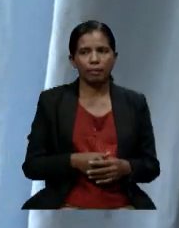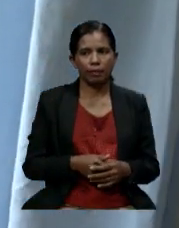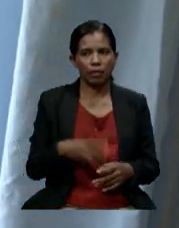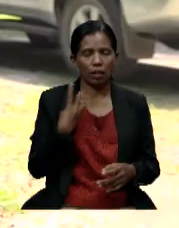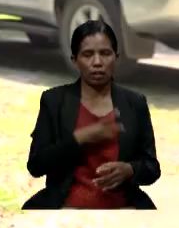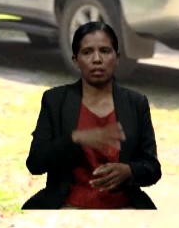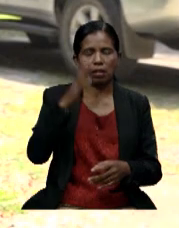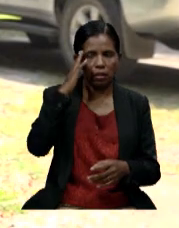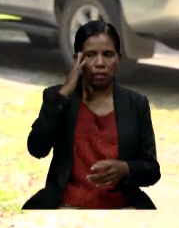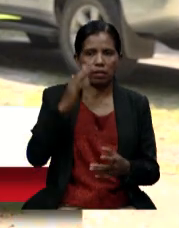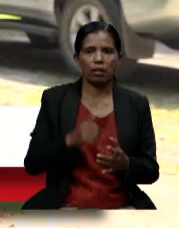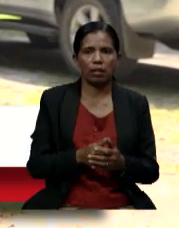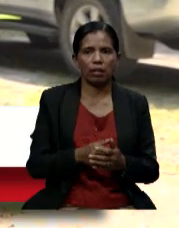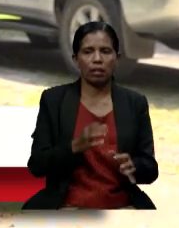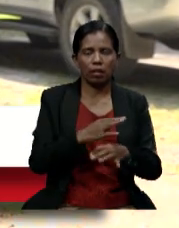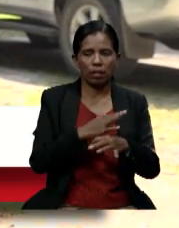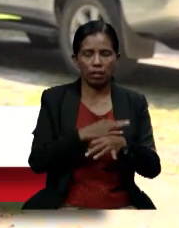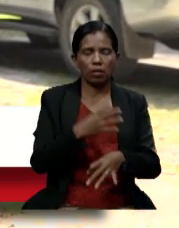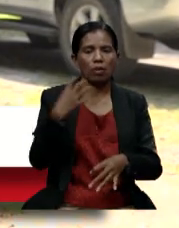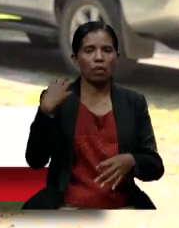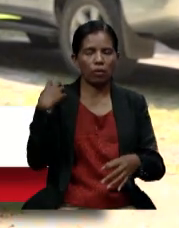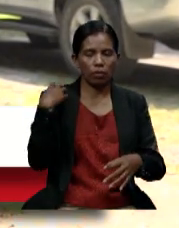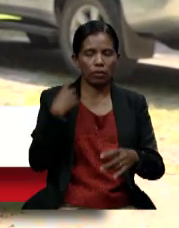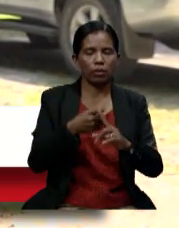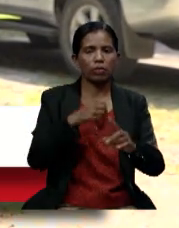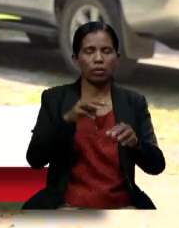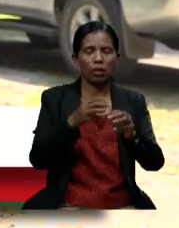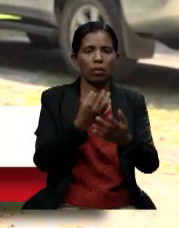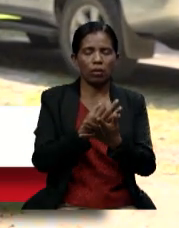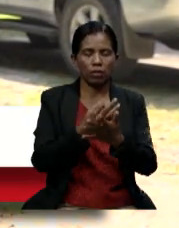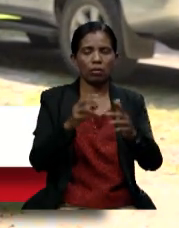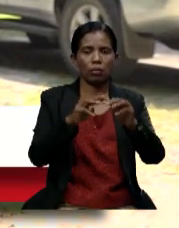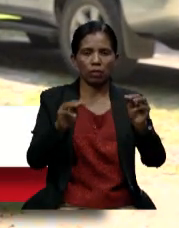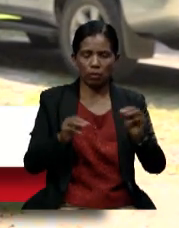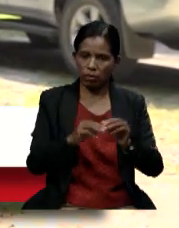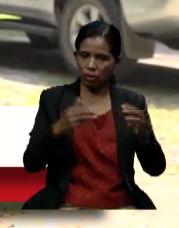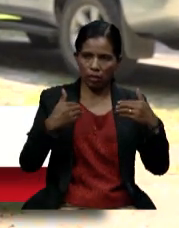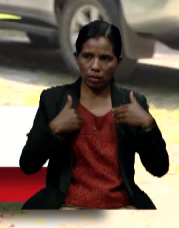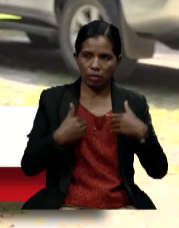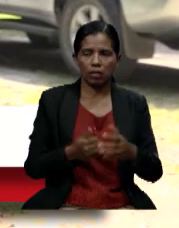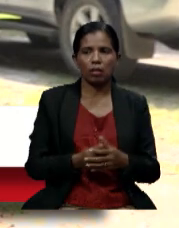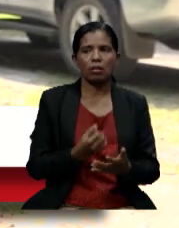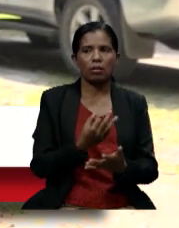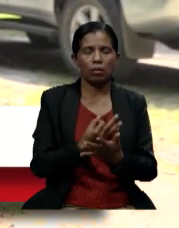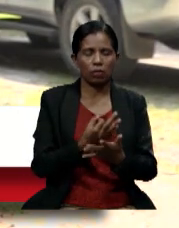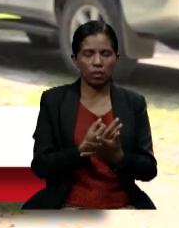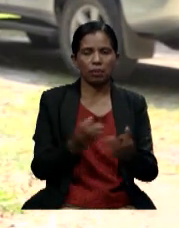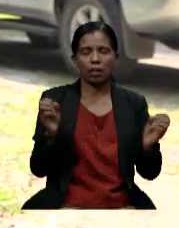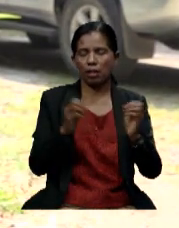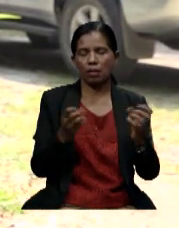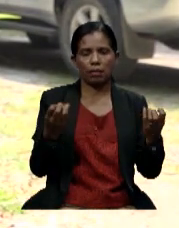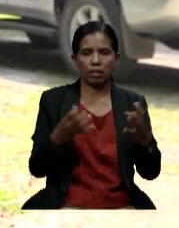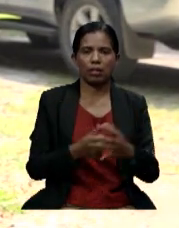kata manutenção edifício si orçamento municipio iha. Só que nem montante é mais suficiente. Tira